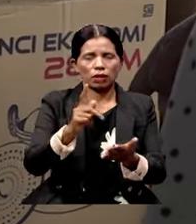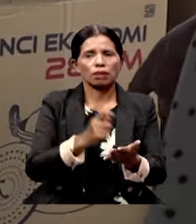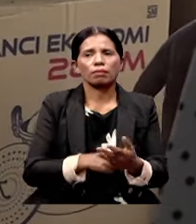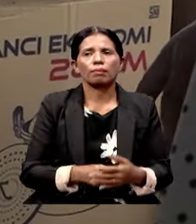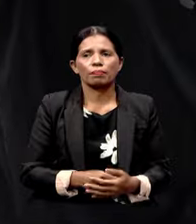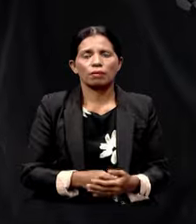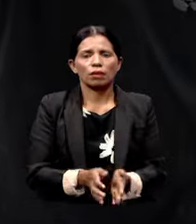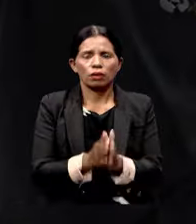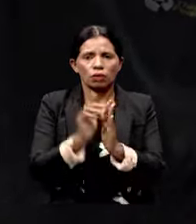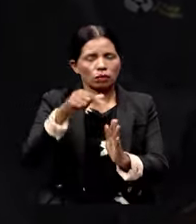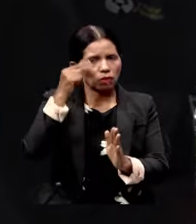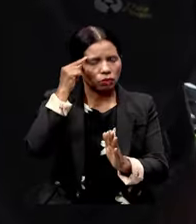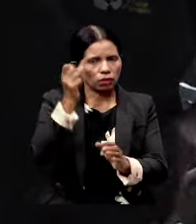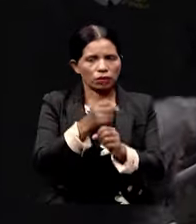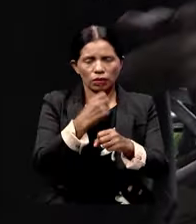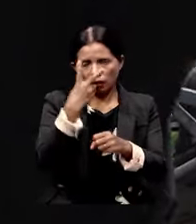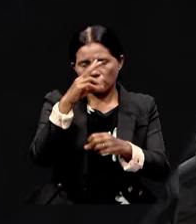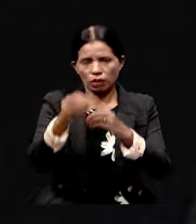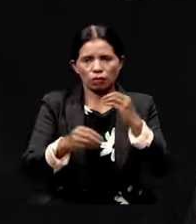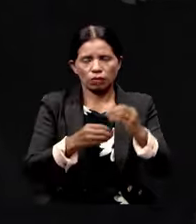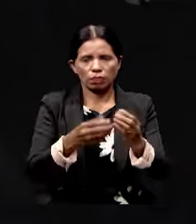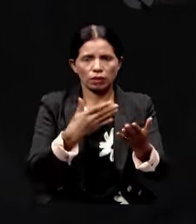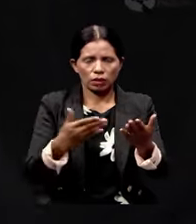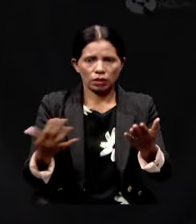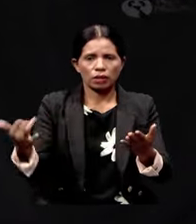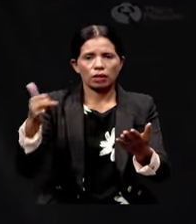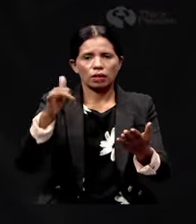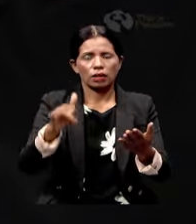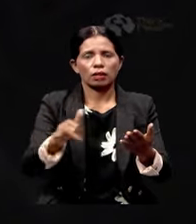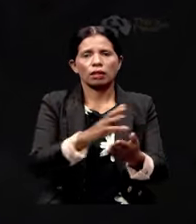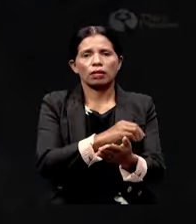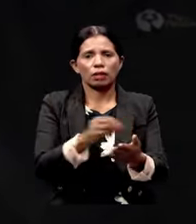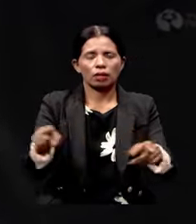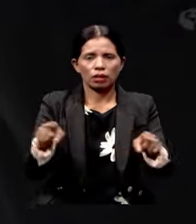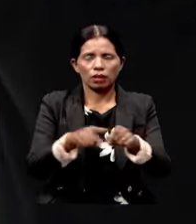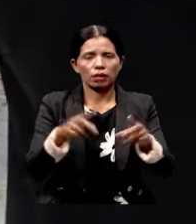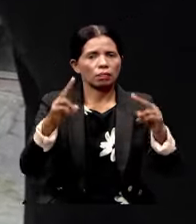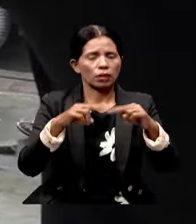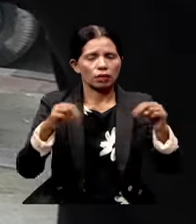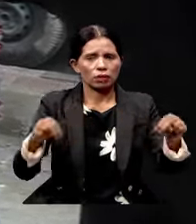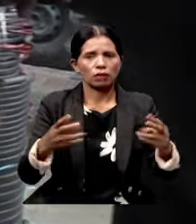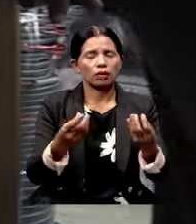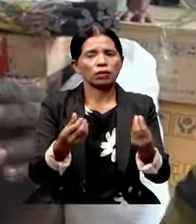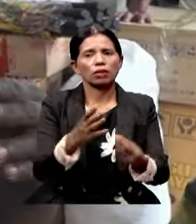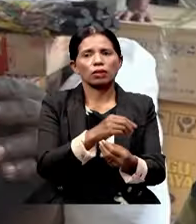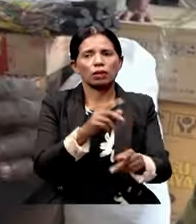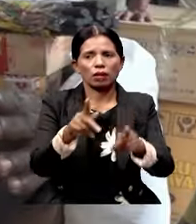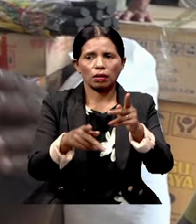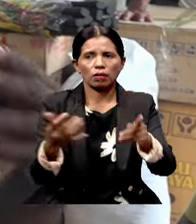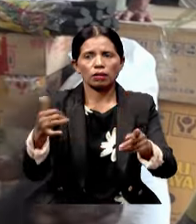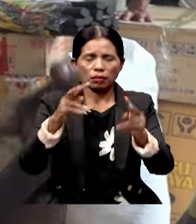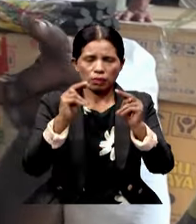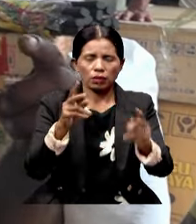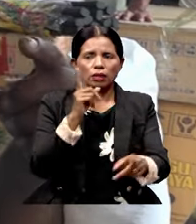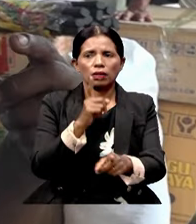Cabral mos husu ba governo atu halo kontrolu ba folin sasang, necessidade básica nian, hanesang manutolung no trigo, nebe ma komunidade sira precisa